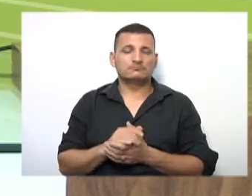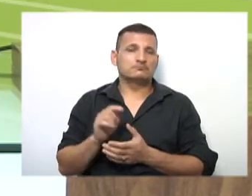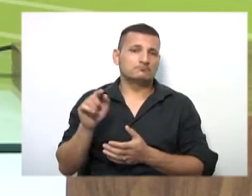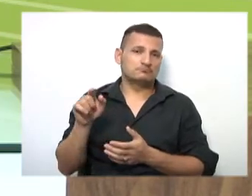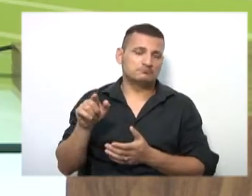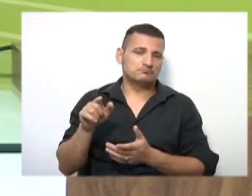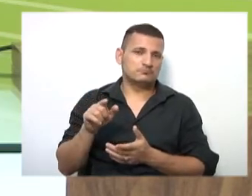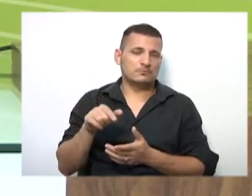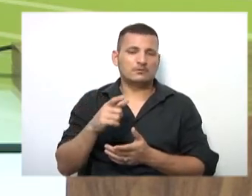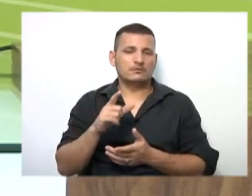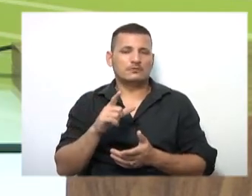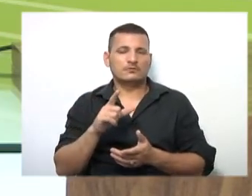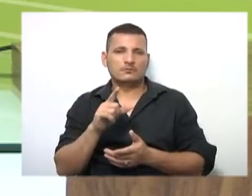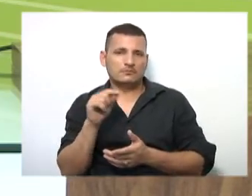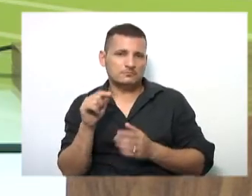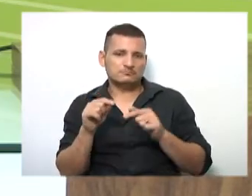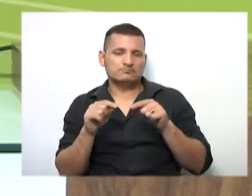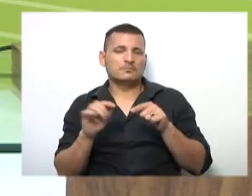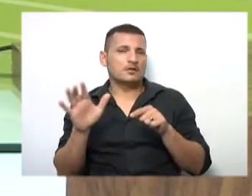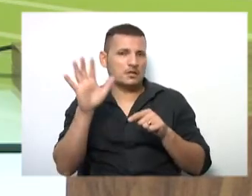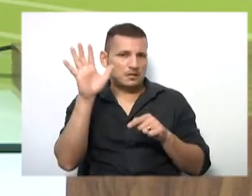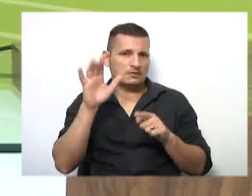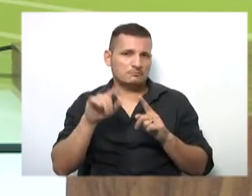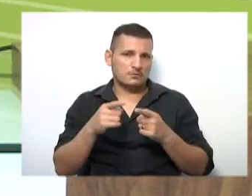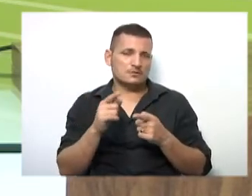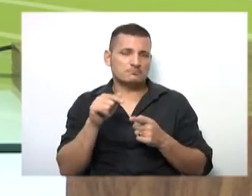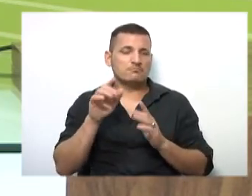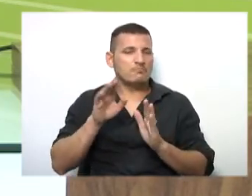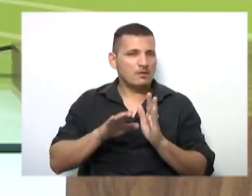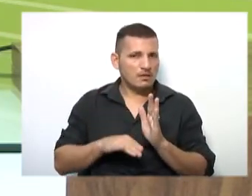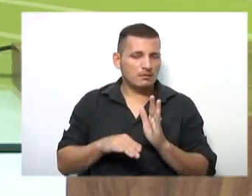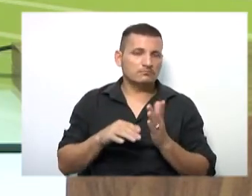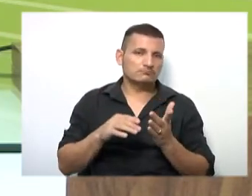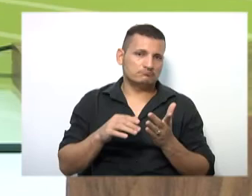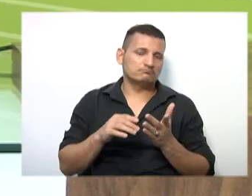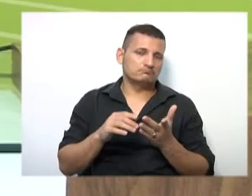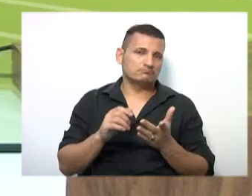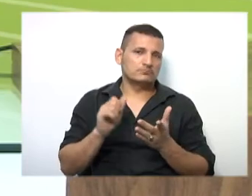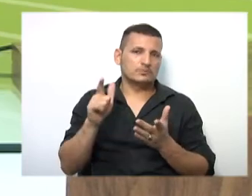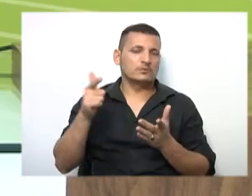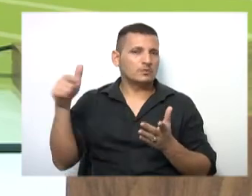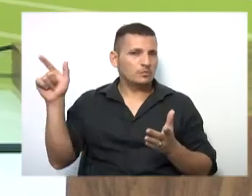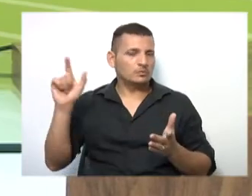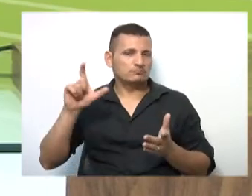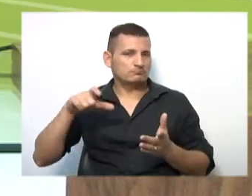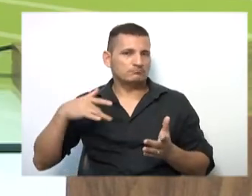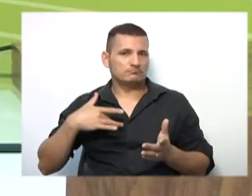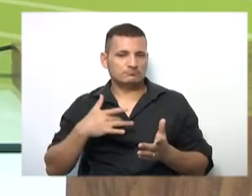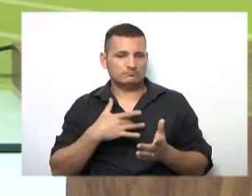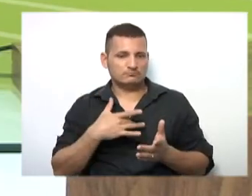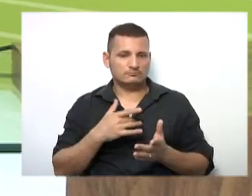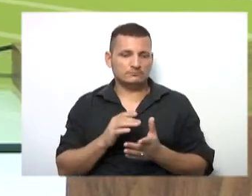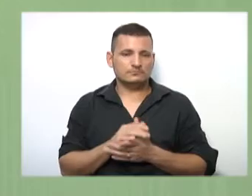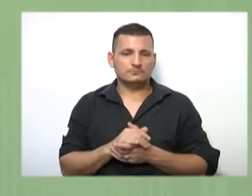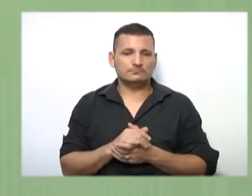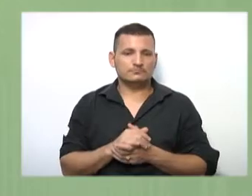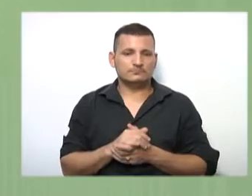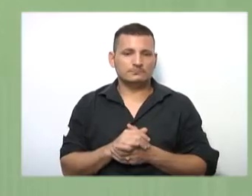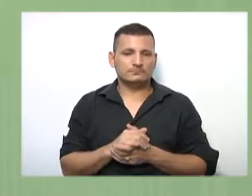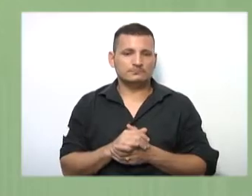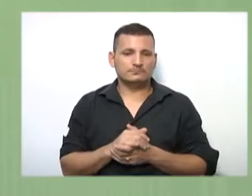de saúde cara, ainda é mais barata do que outras opções de planos de saúde. A gente pode dizer